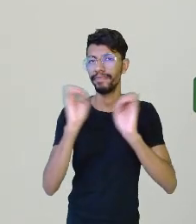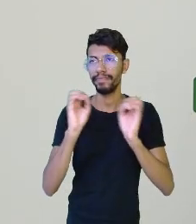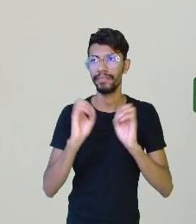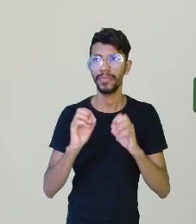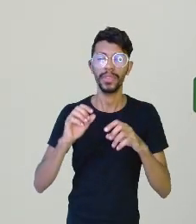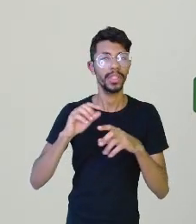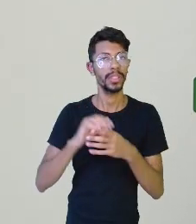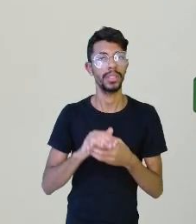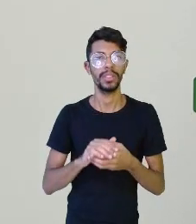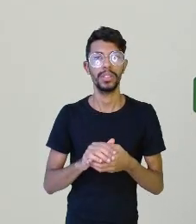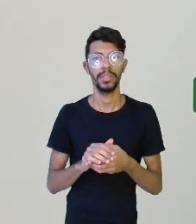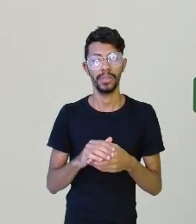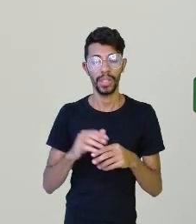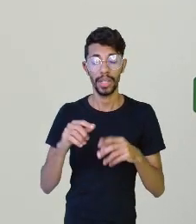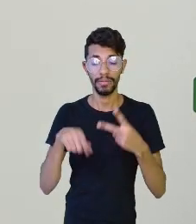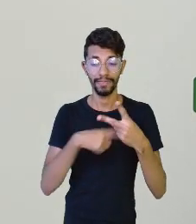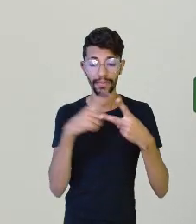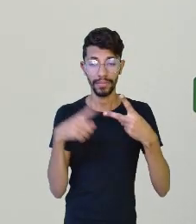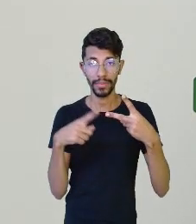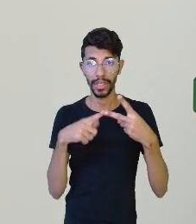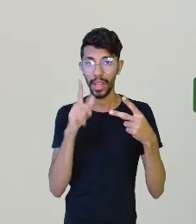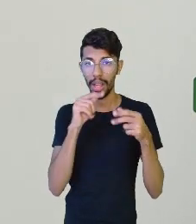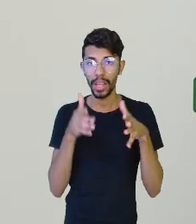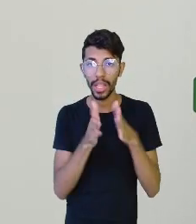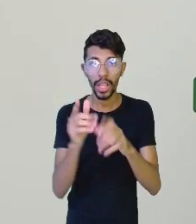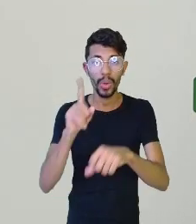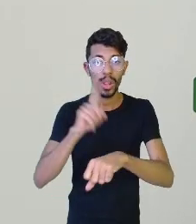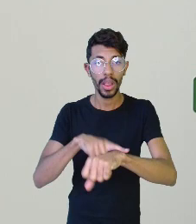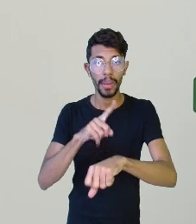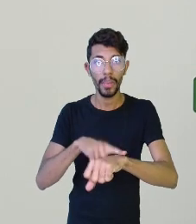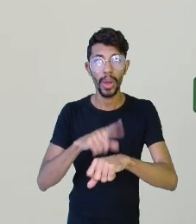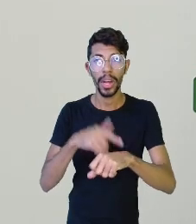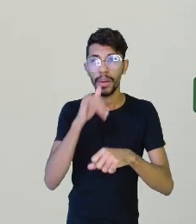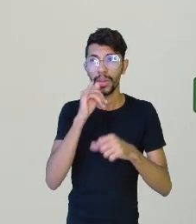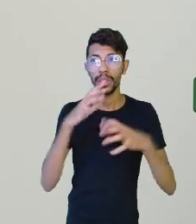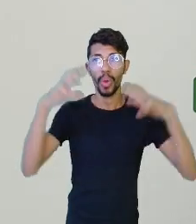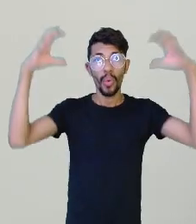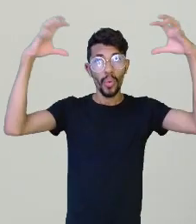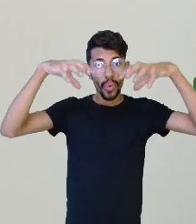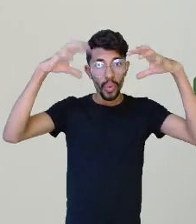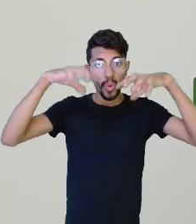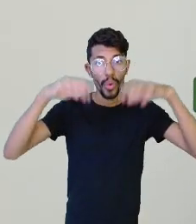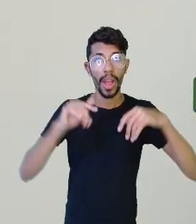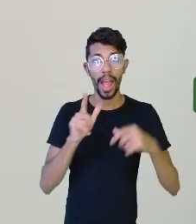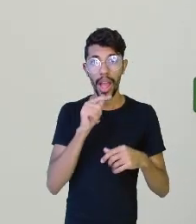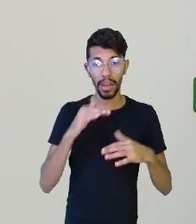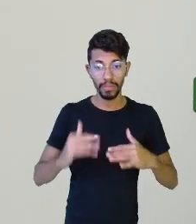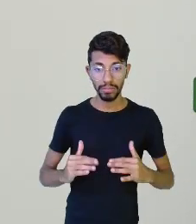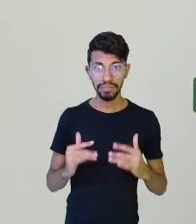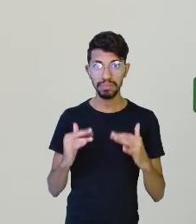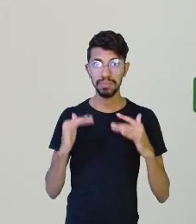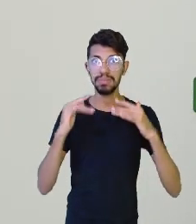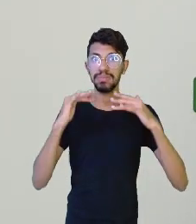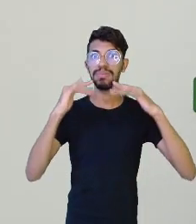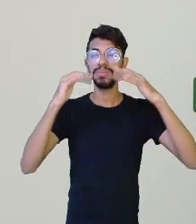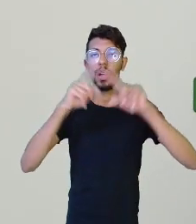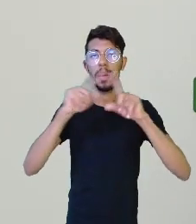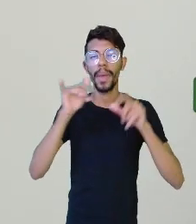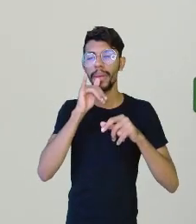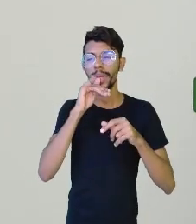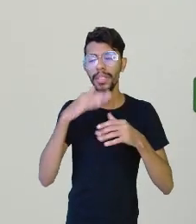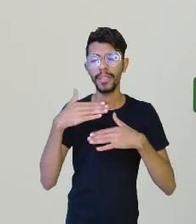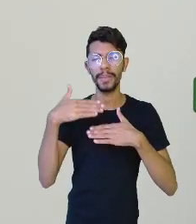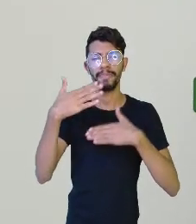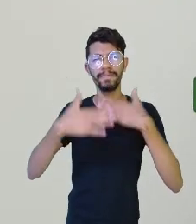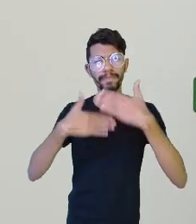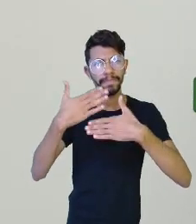Já os rios temporários são aqueles que, na estação chuvosa, ele é abastecido com a chuva, ele está cheio, mas com o passar de